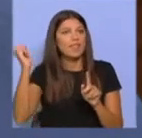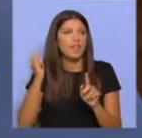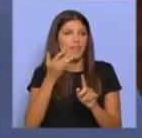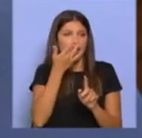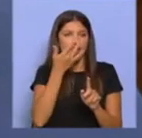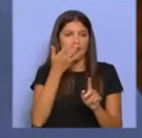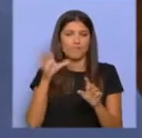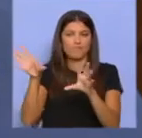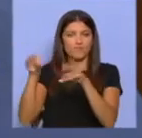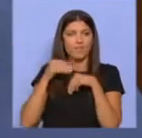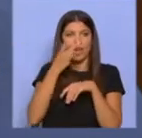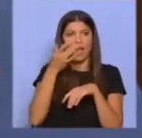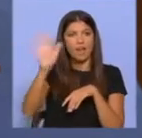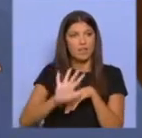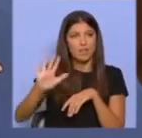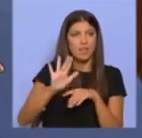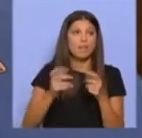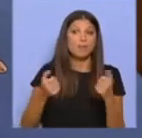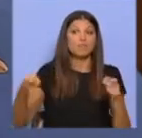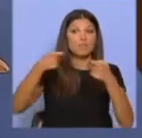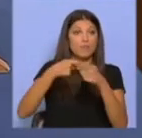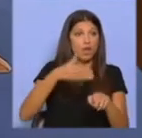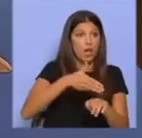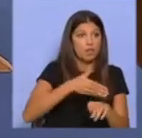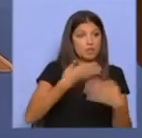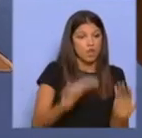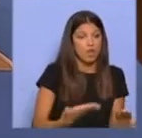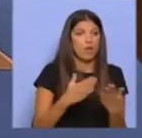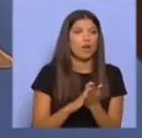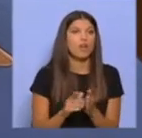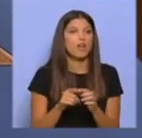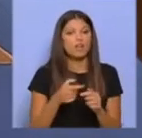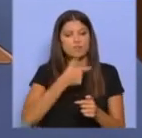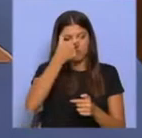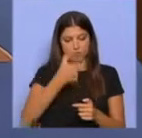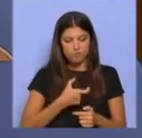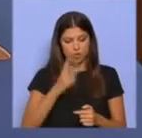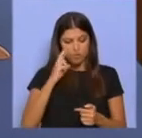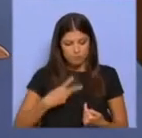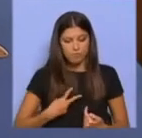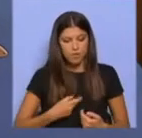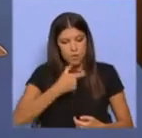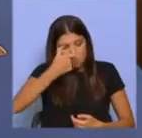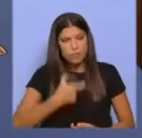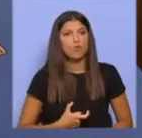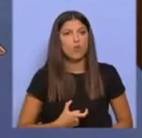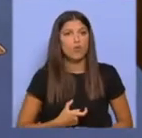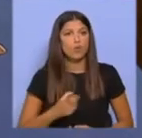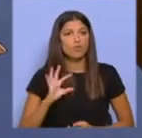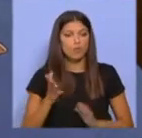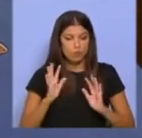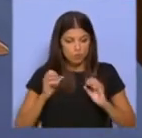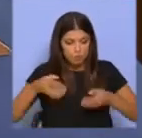muito adequada aos tempos que vivemos, que nós somos pessoas, obviamente, desde que nascemos, mas